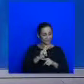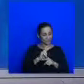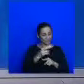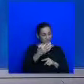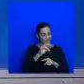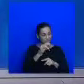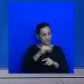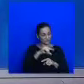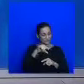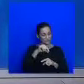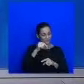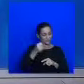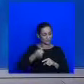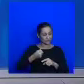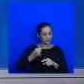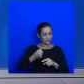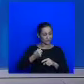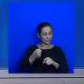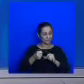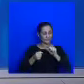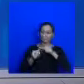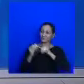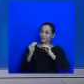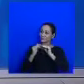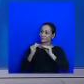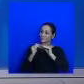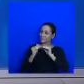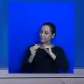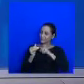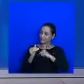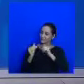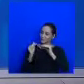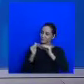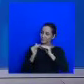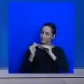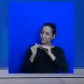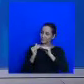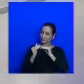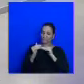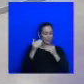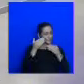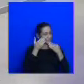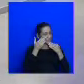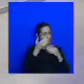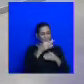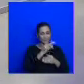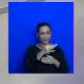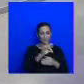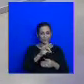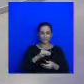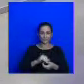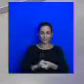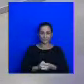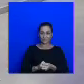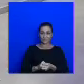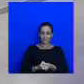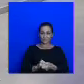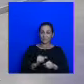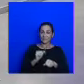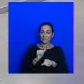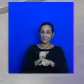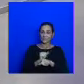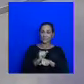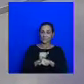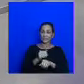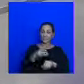Senhoras auditoras, confirmam os números sorteados? Sim, confirmo. Sim, confirmo. Obrigado pelas confirmações.